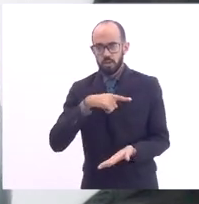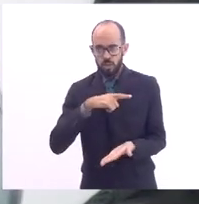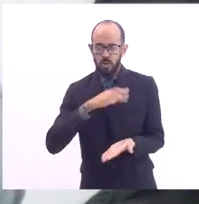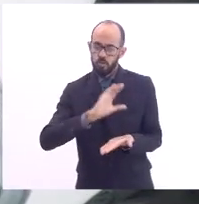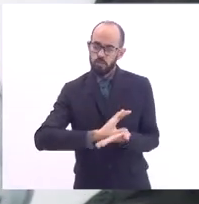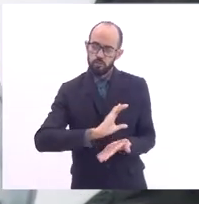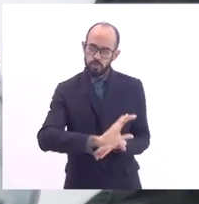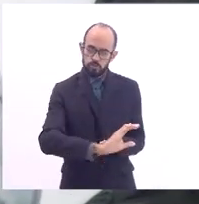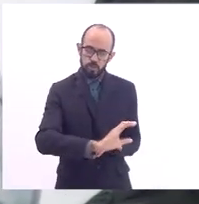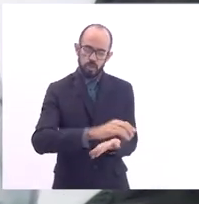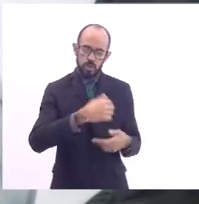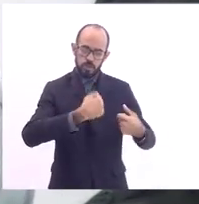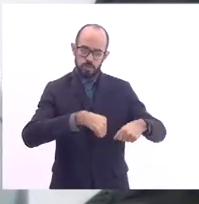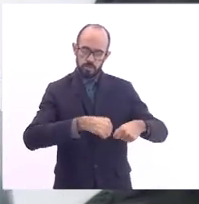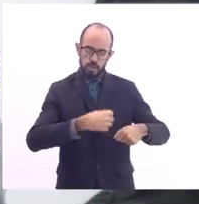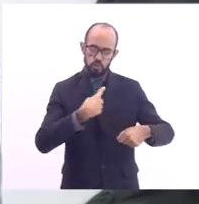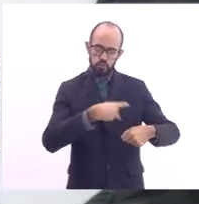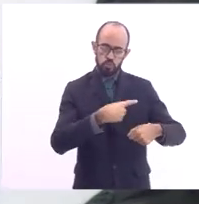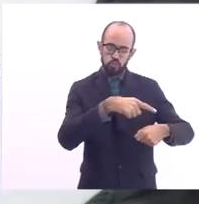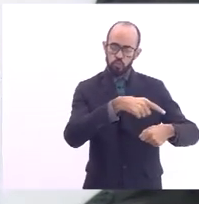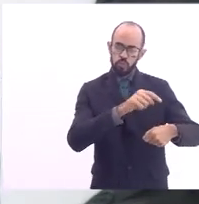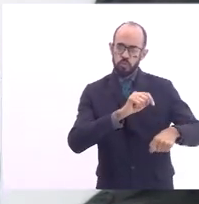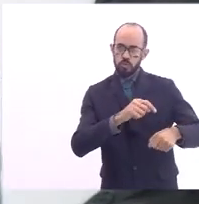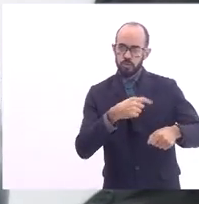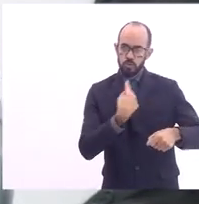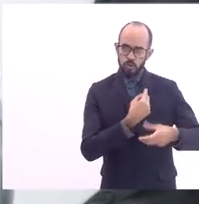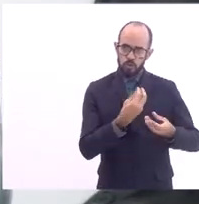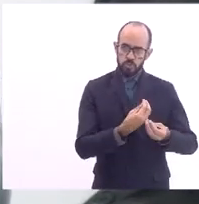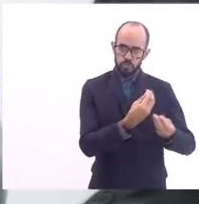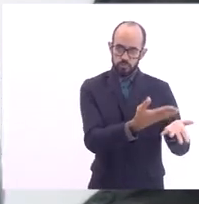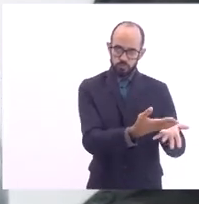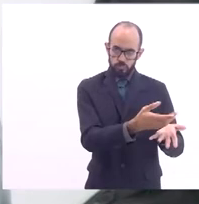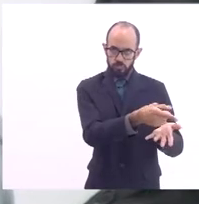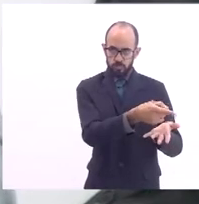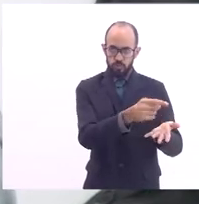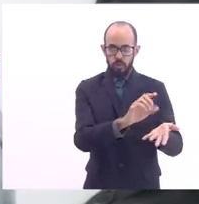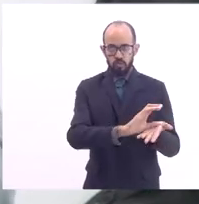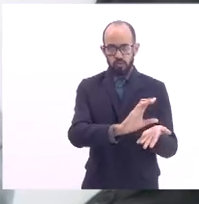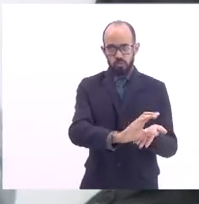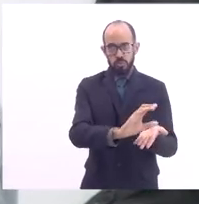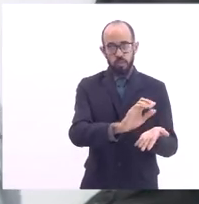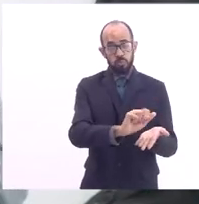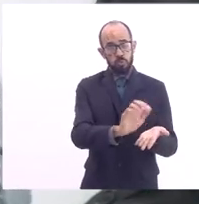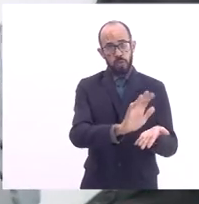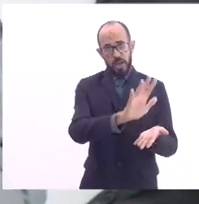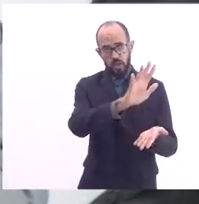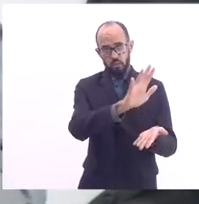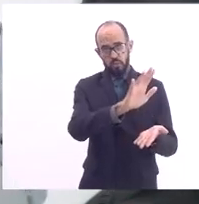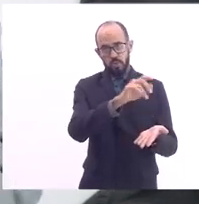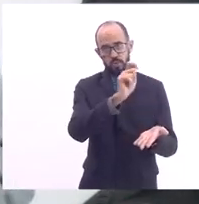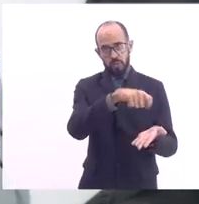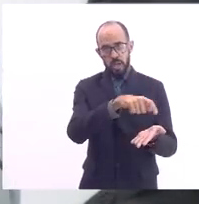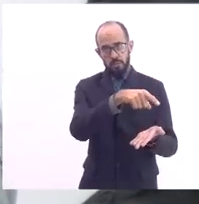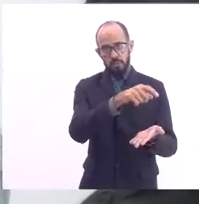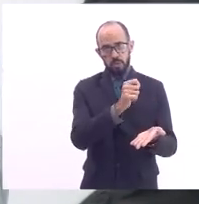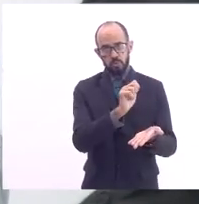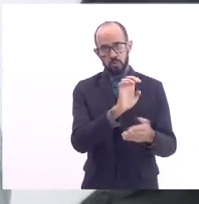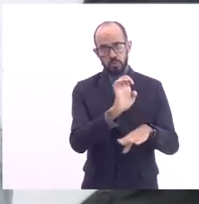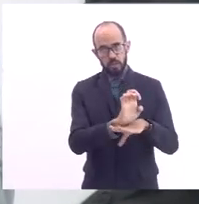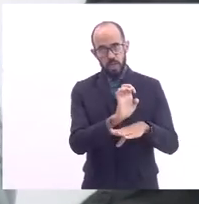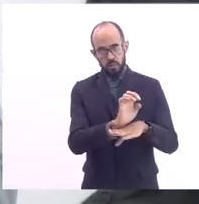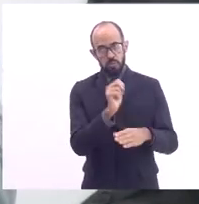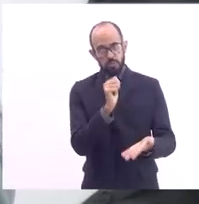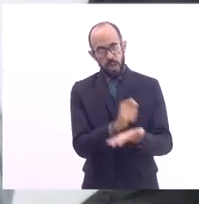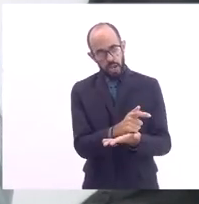entre a demanda nova de vocês e aquilo que nós podemos fornecer, que é um investimento alto, que pode ser custeado pelo Estado, parte ou